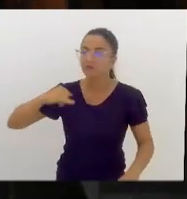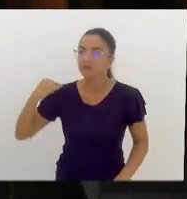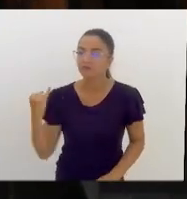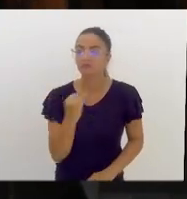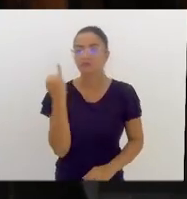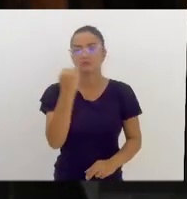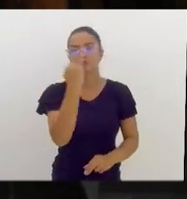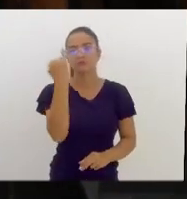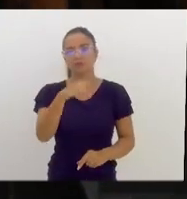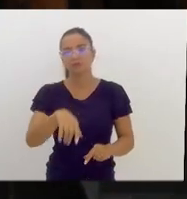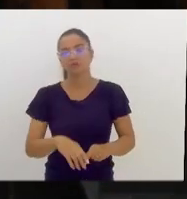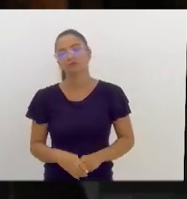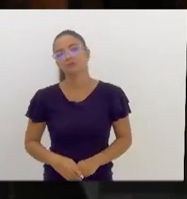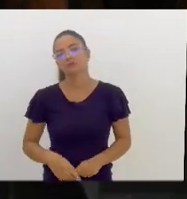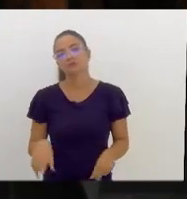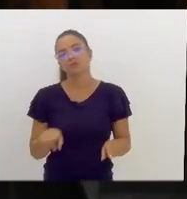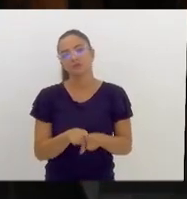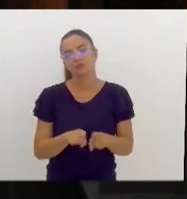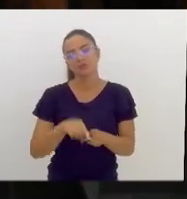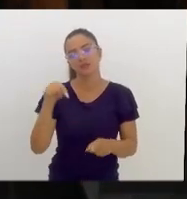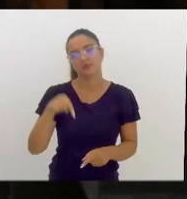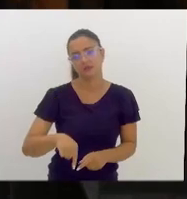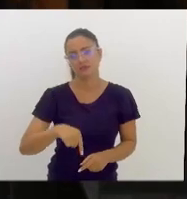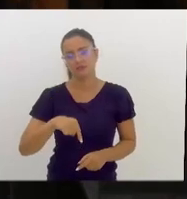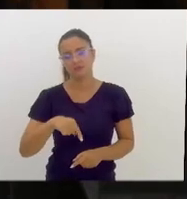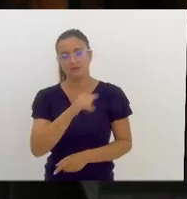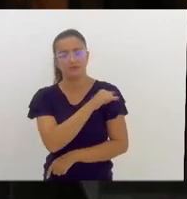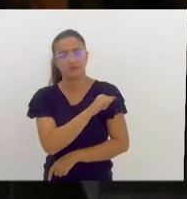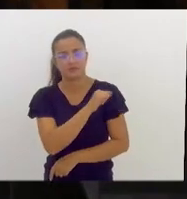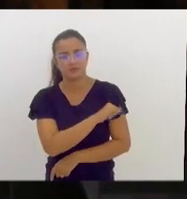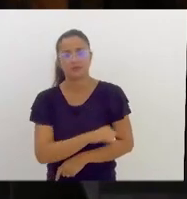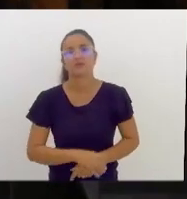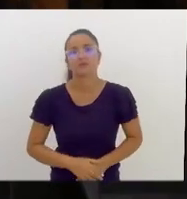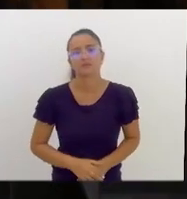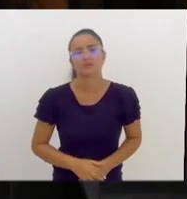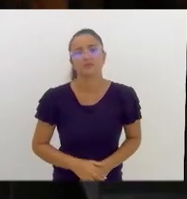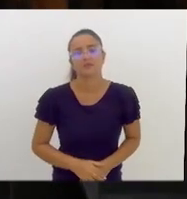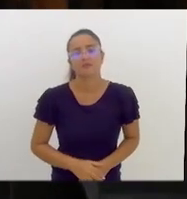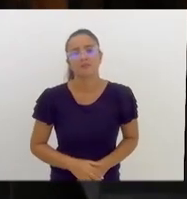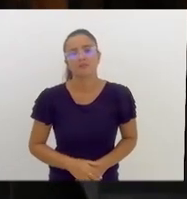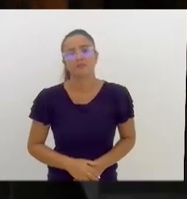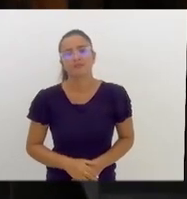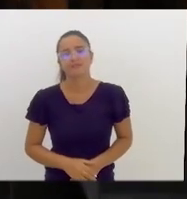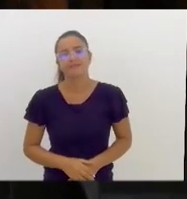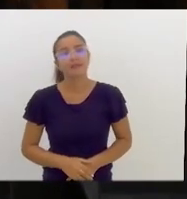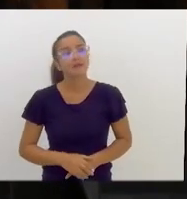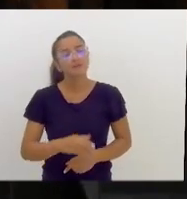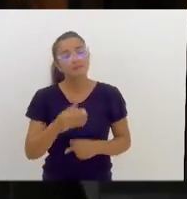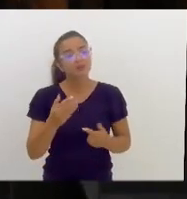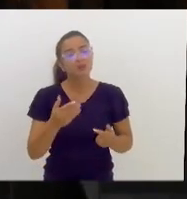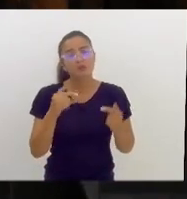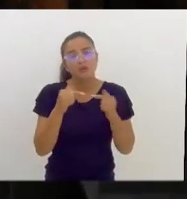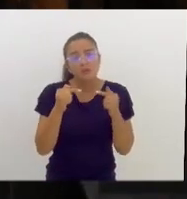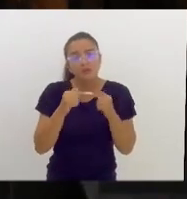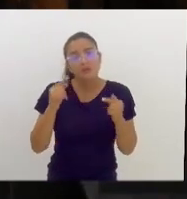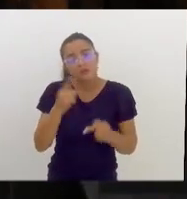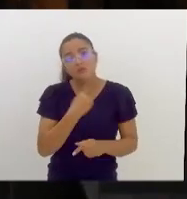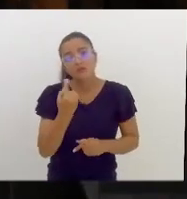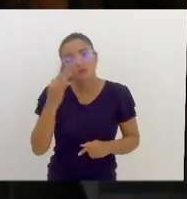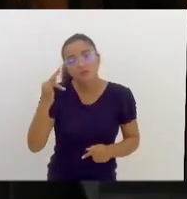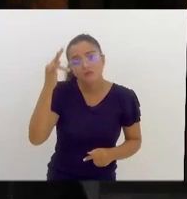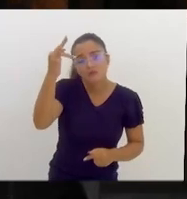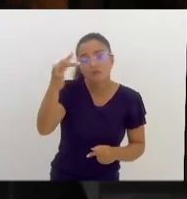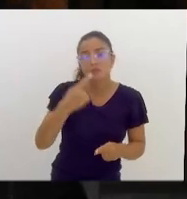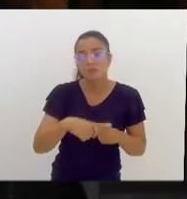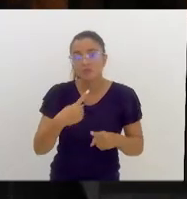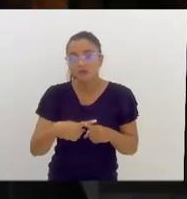fundamental e que, no caso do estado do Rio de Janeiro, ele é determinante para o nosso futuro. Porque o regime de recuperação fiscal,